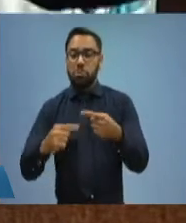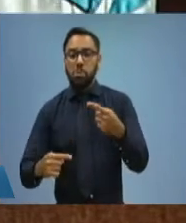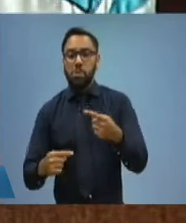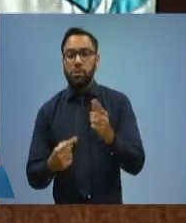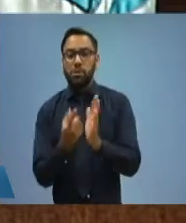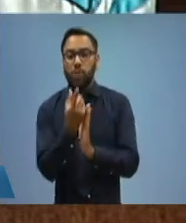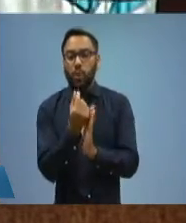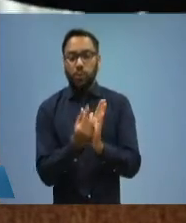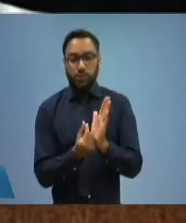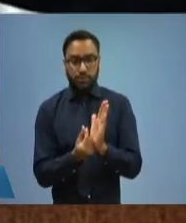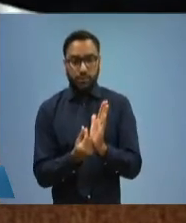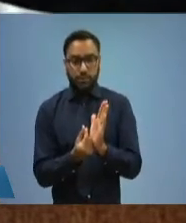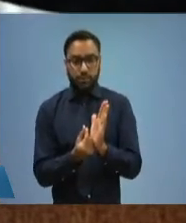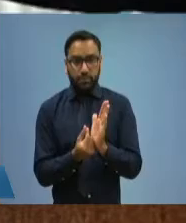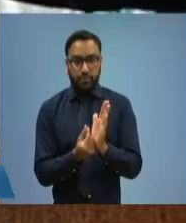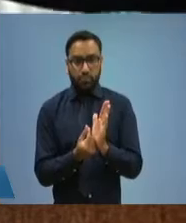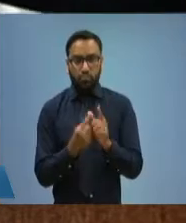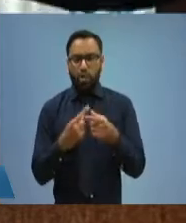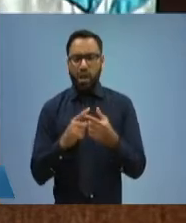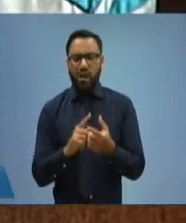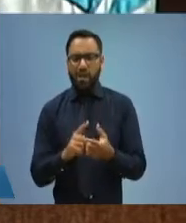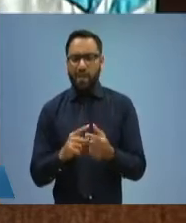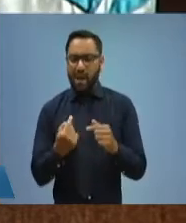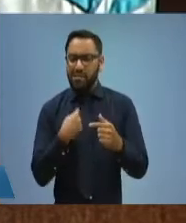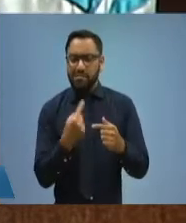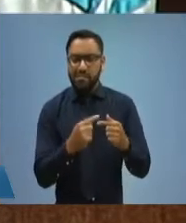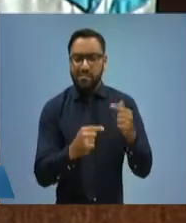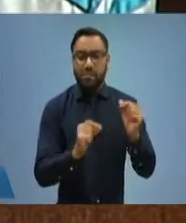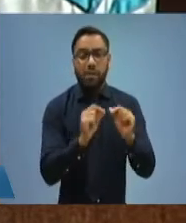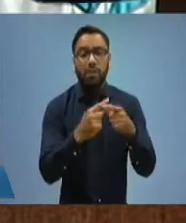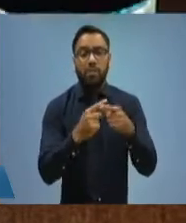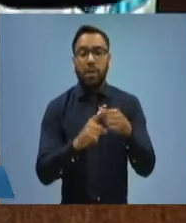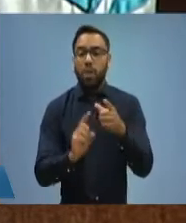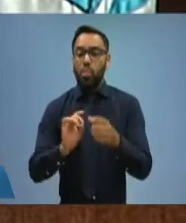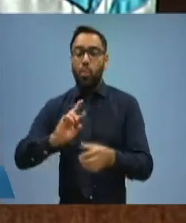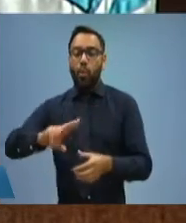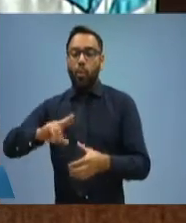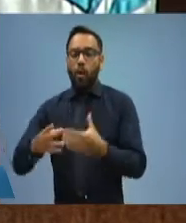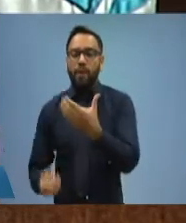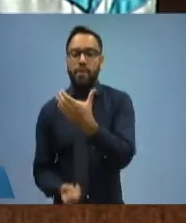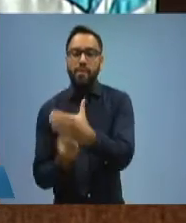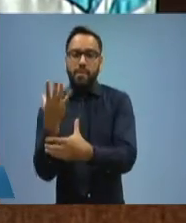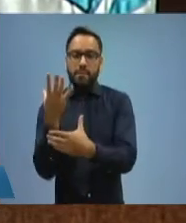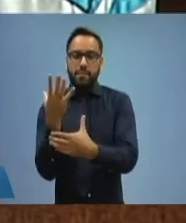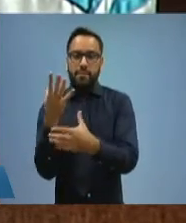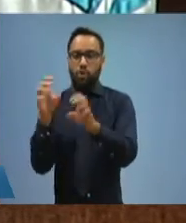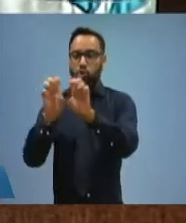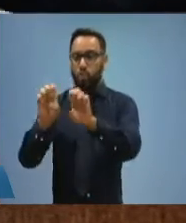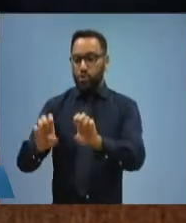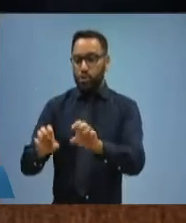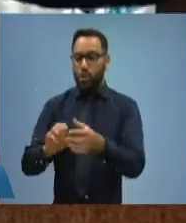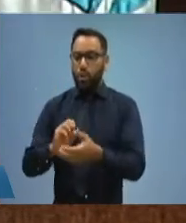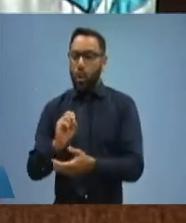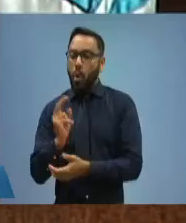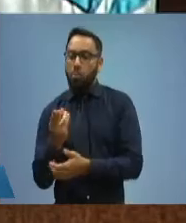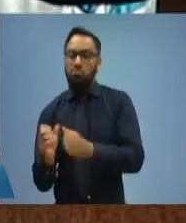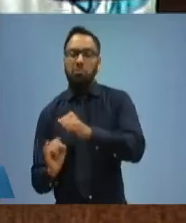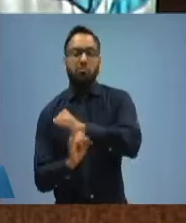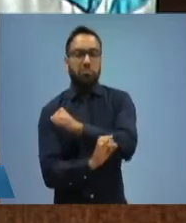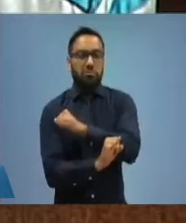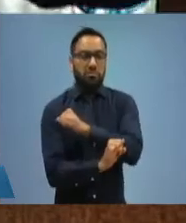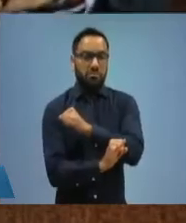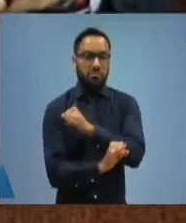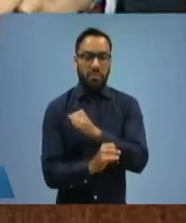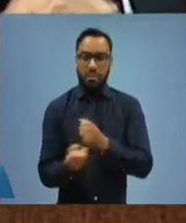não está criando uma nova estrutura, uma nova secretaria, uma nova infraestrutura para essas atividades.